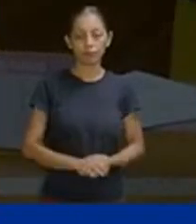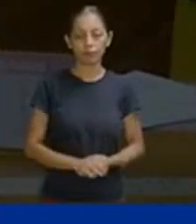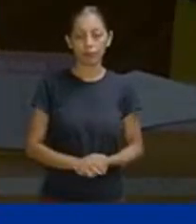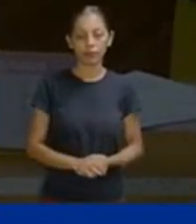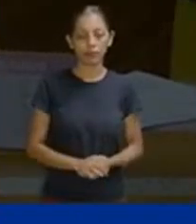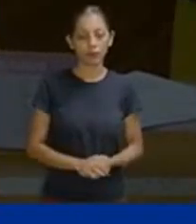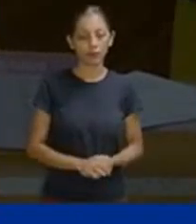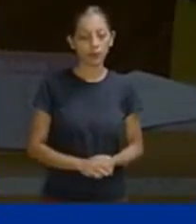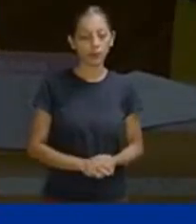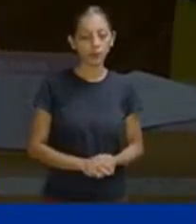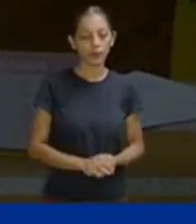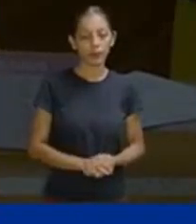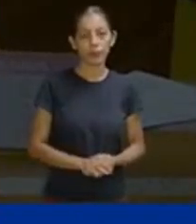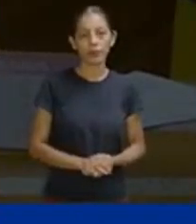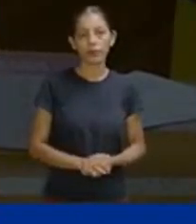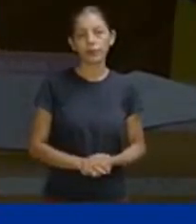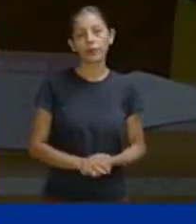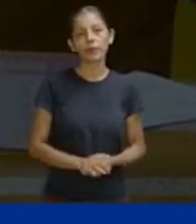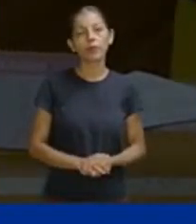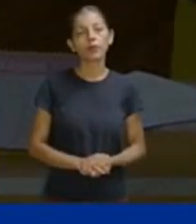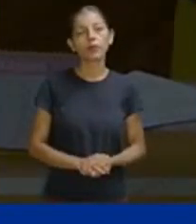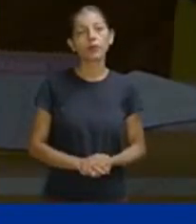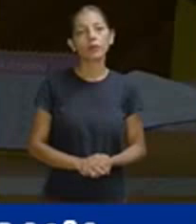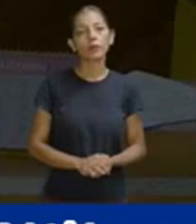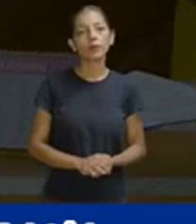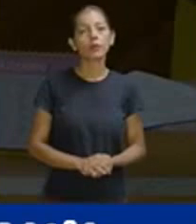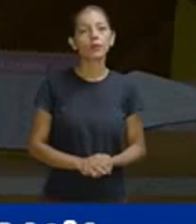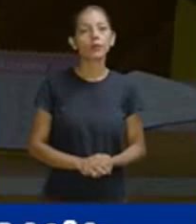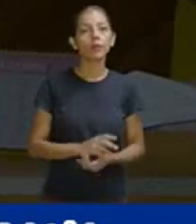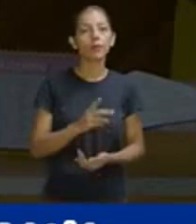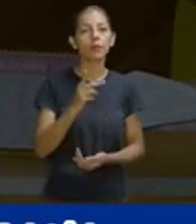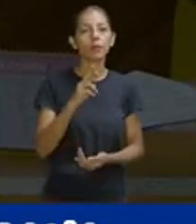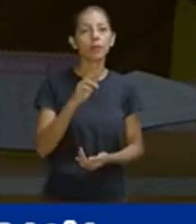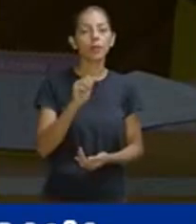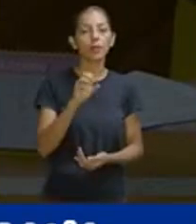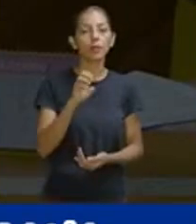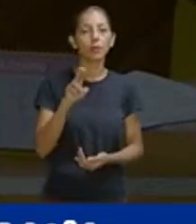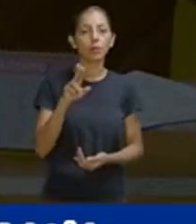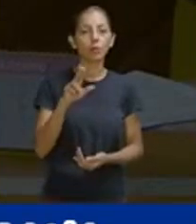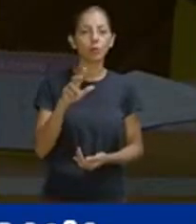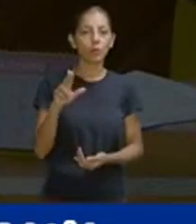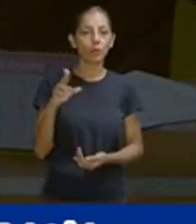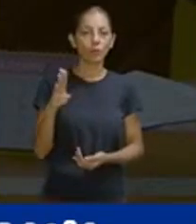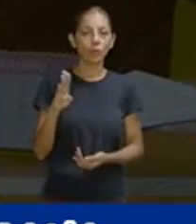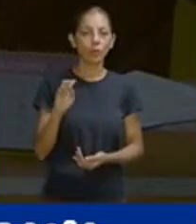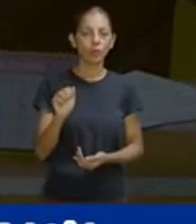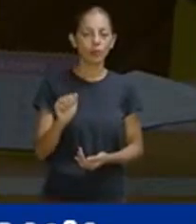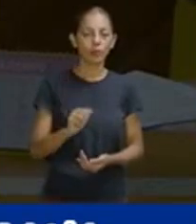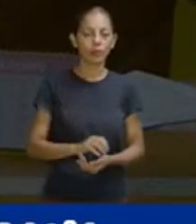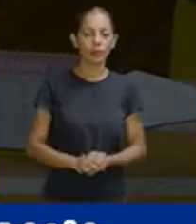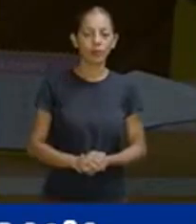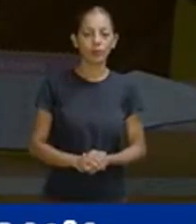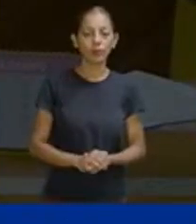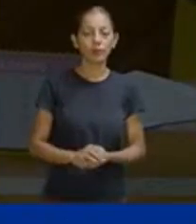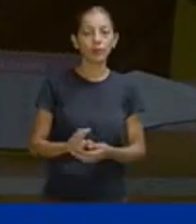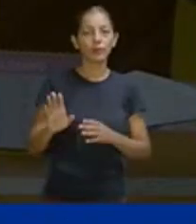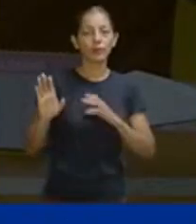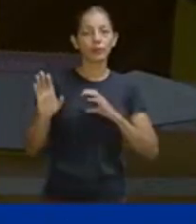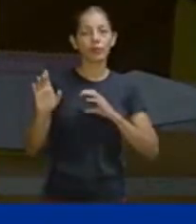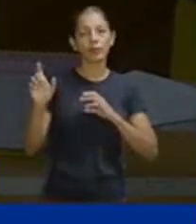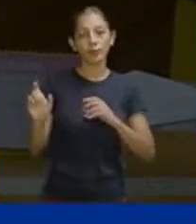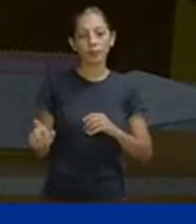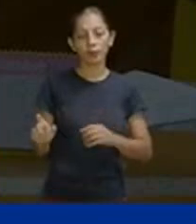06309-2024, origem para Cuba, relator juiz Rivaldo Valente, embargante Miquel da Silva Castro, embargado Ministério